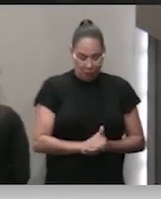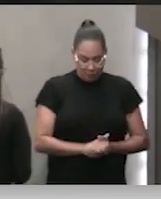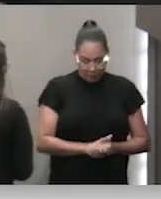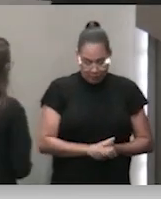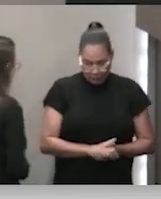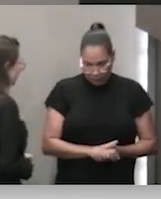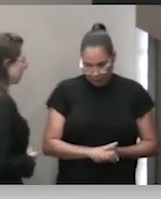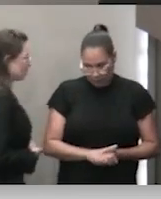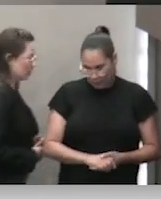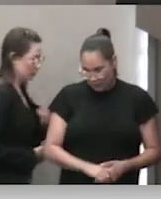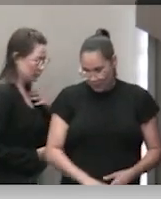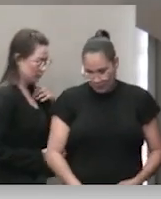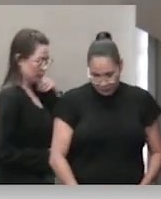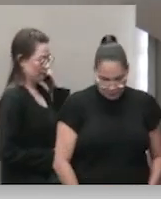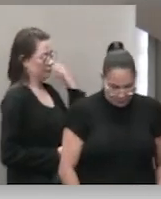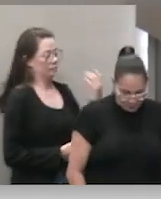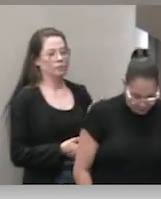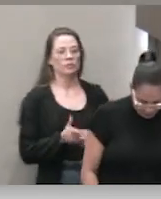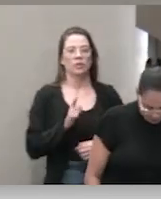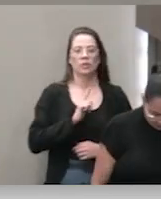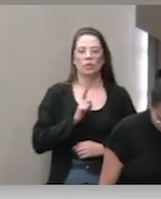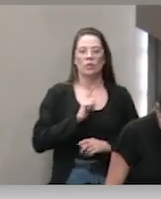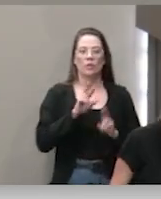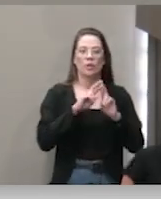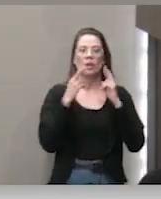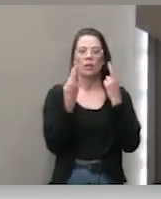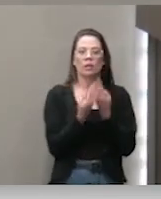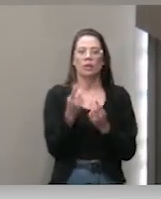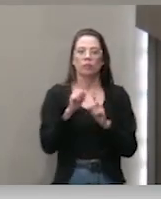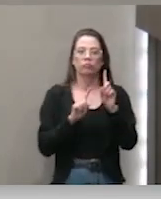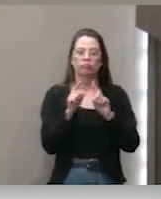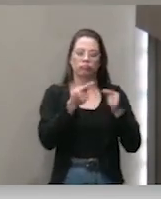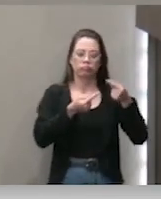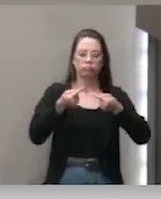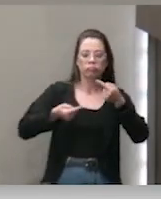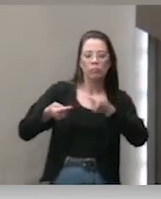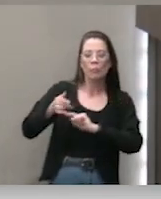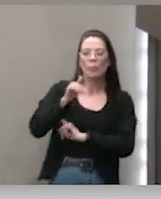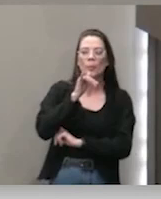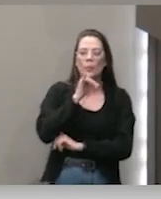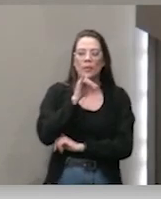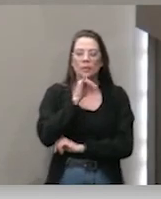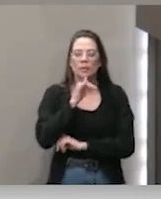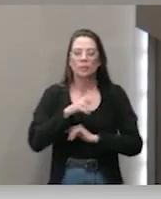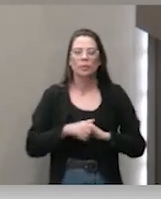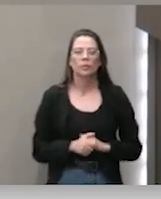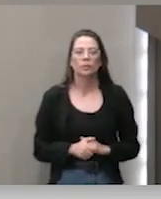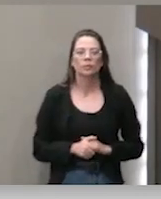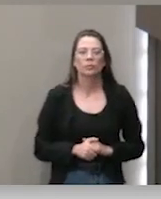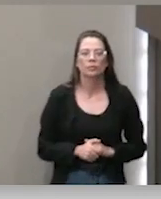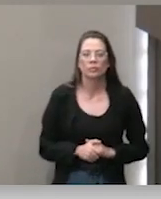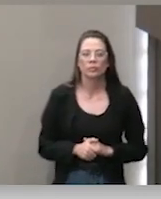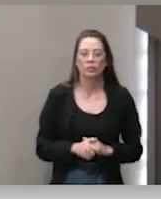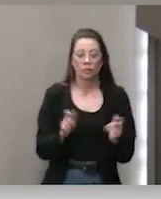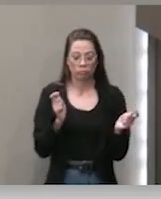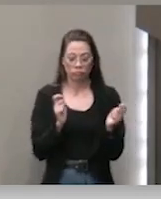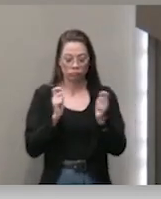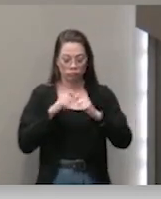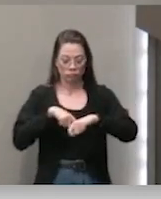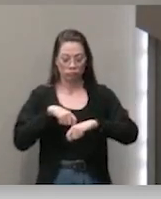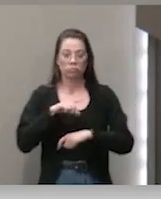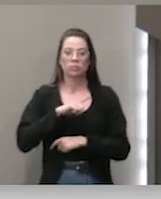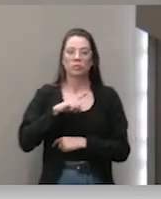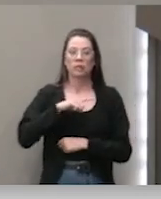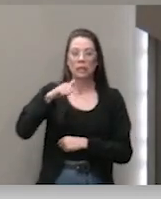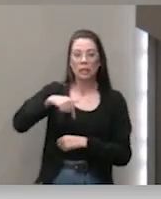nesta reunião, algumas discussões, como, por exemplo, a possibilidade de